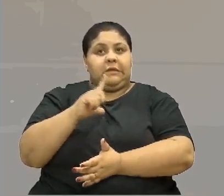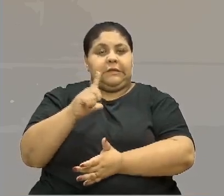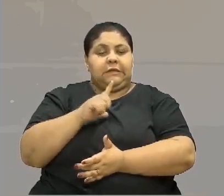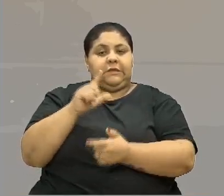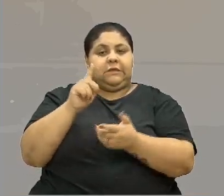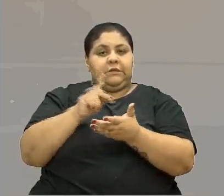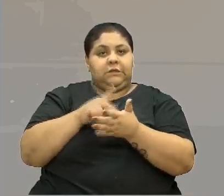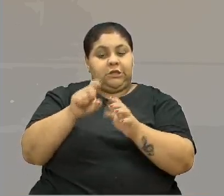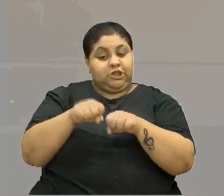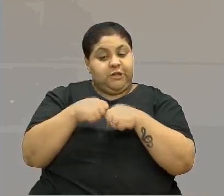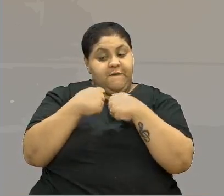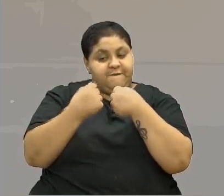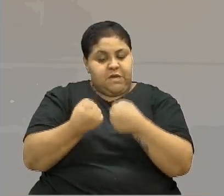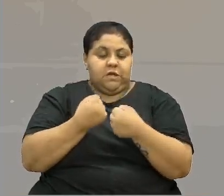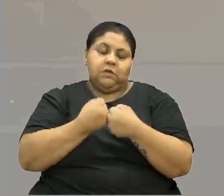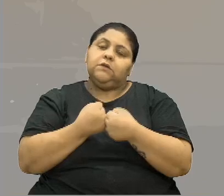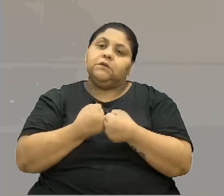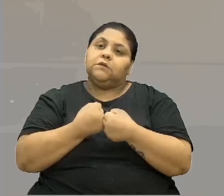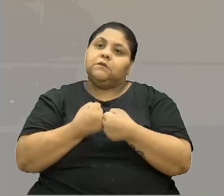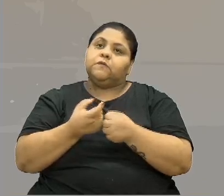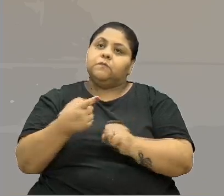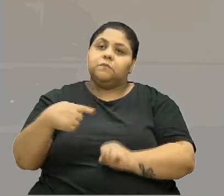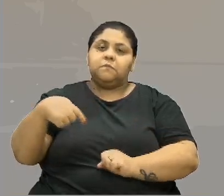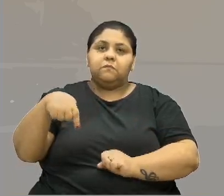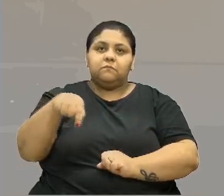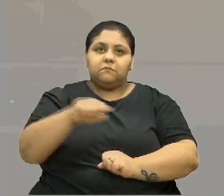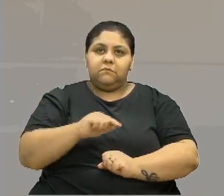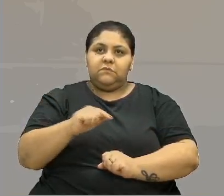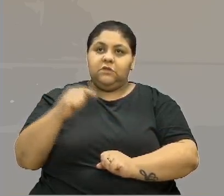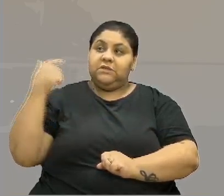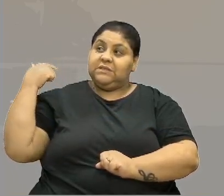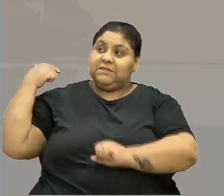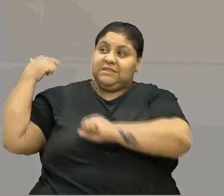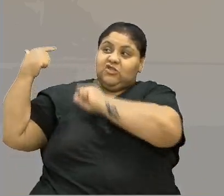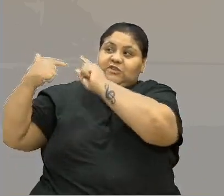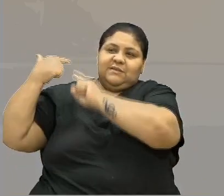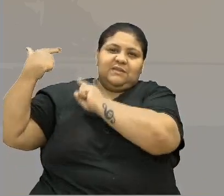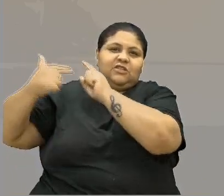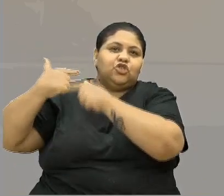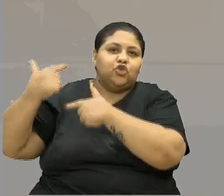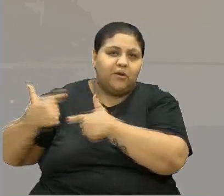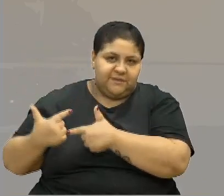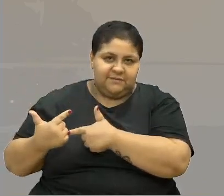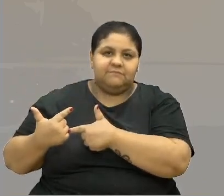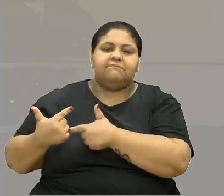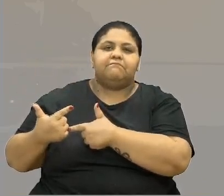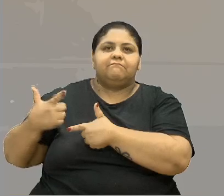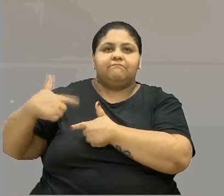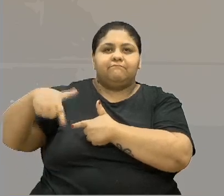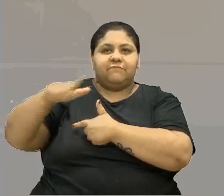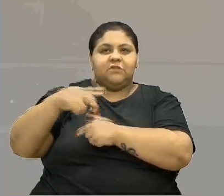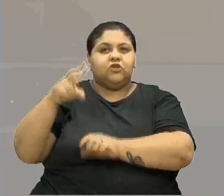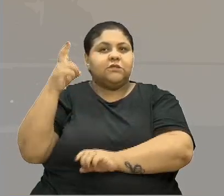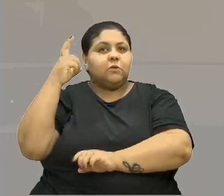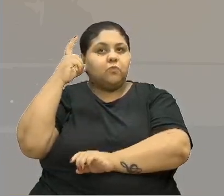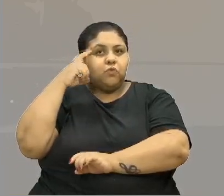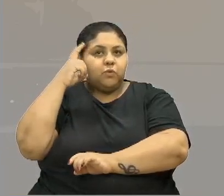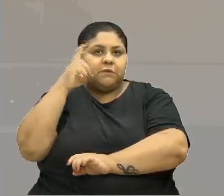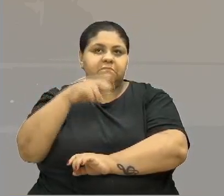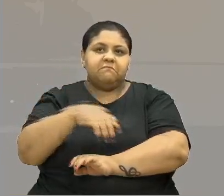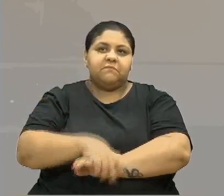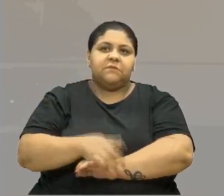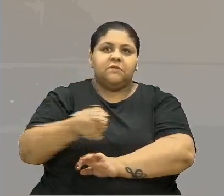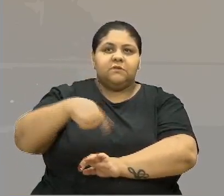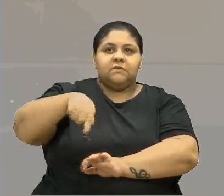realmente defenda a nossa raiz, as nossas raízes, a nossa cultura